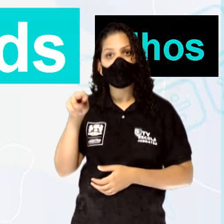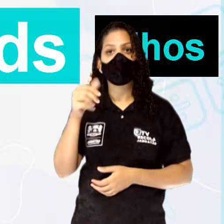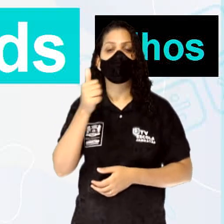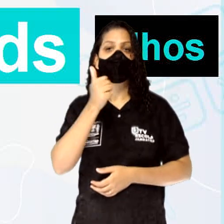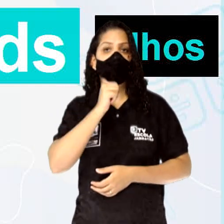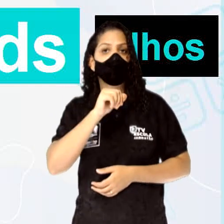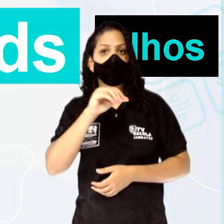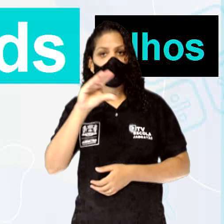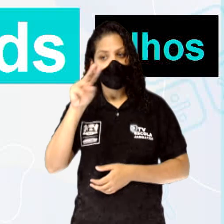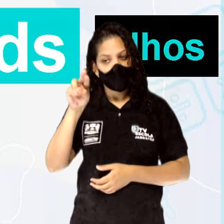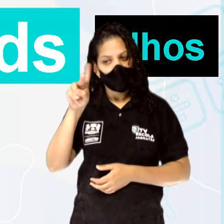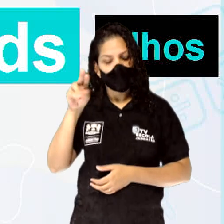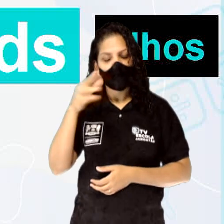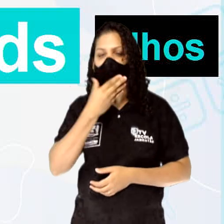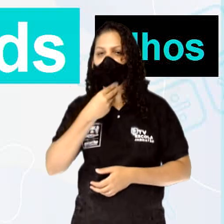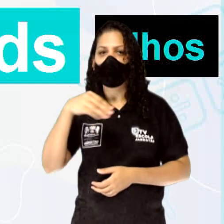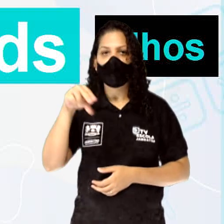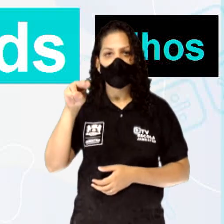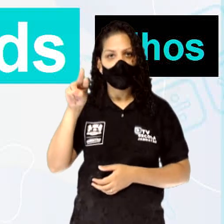brother,